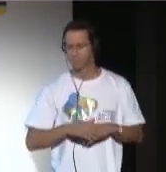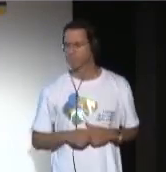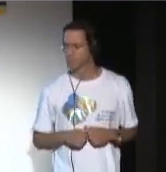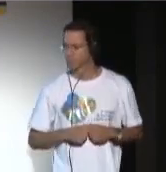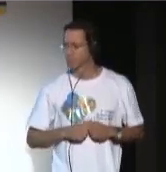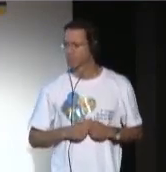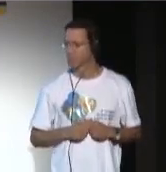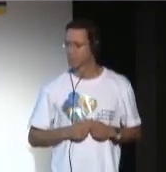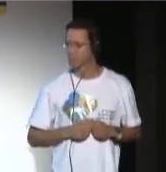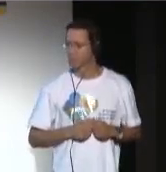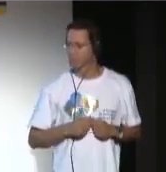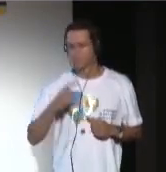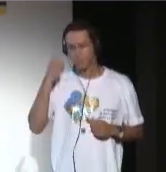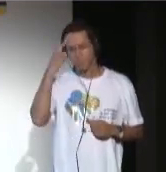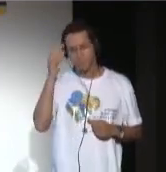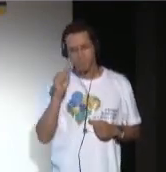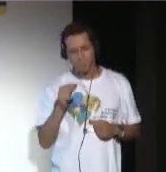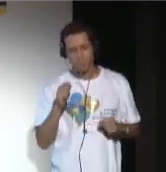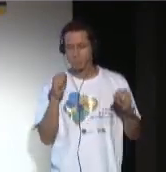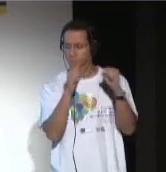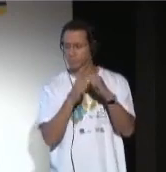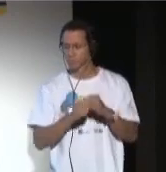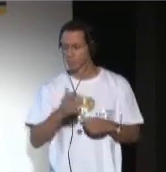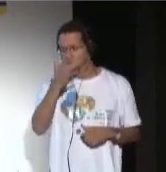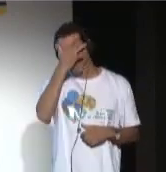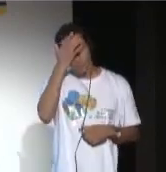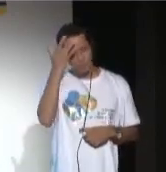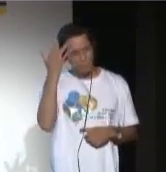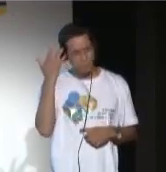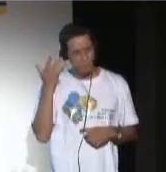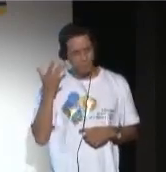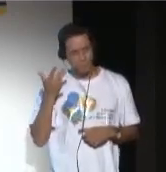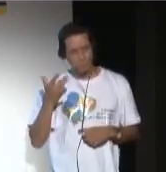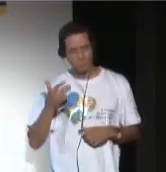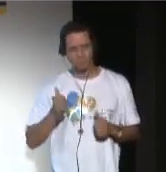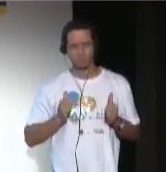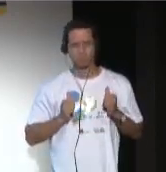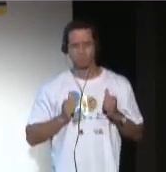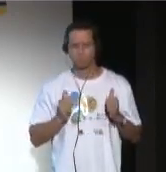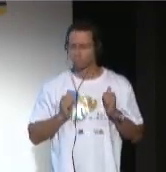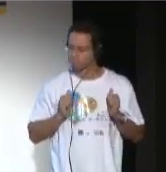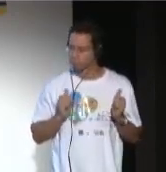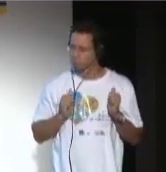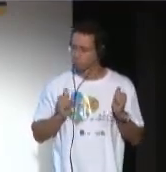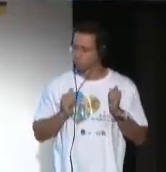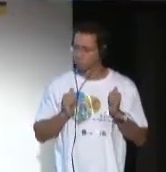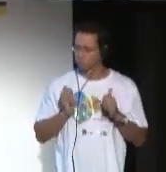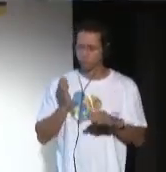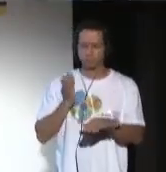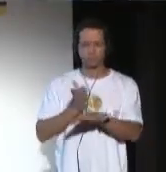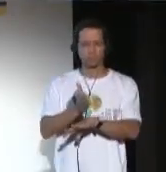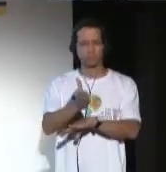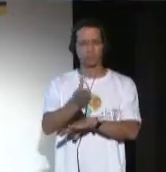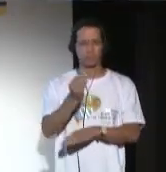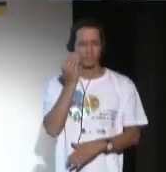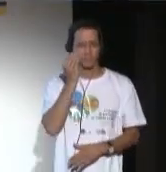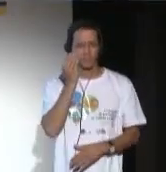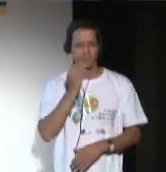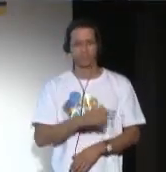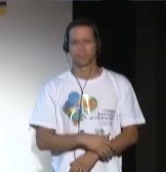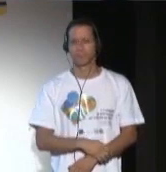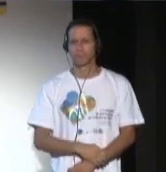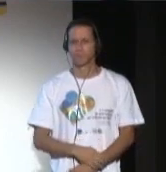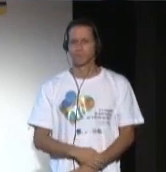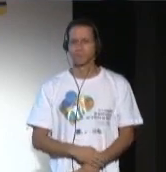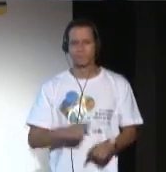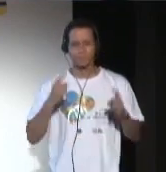Bom, qual é a ideia? Fazer com que essas pessoas que estão passivos aqui, que se envolvam. Se a gente pensar